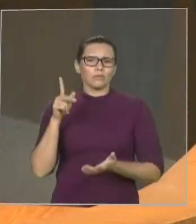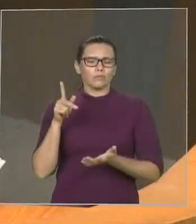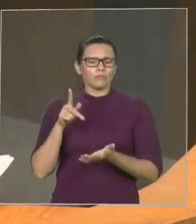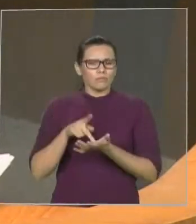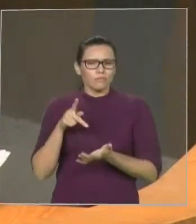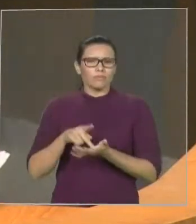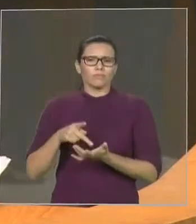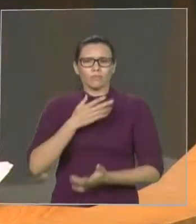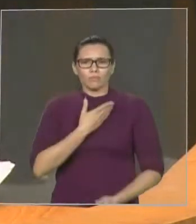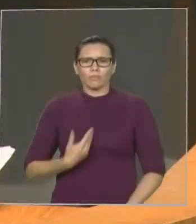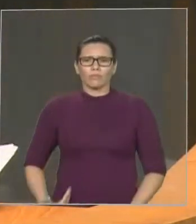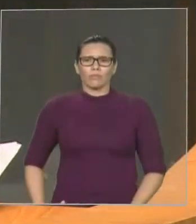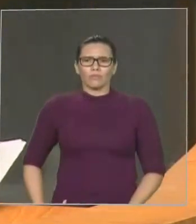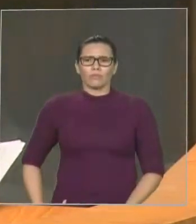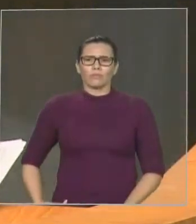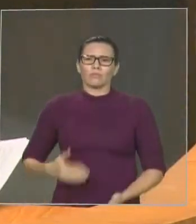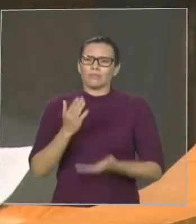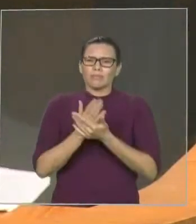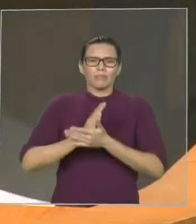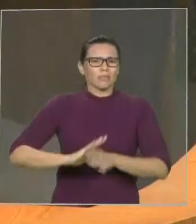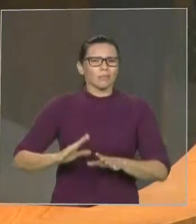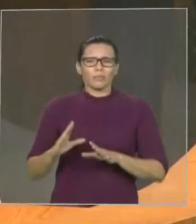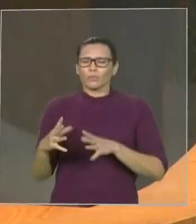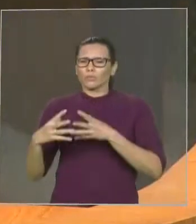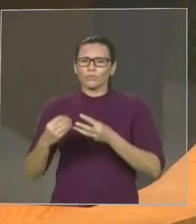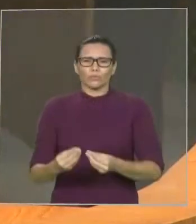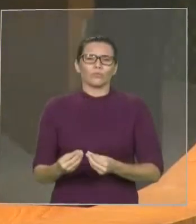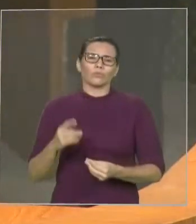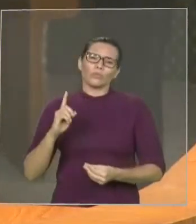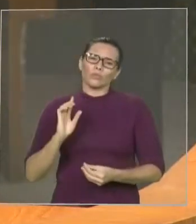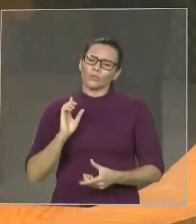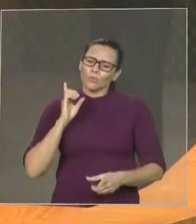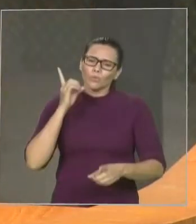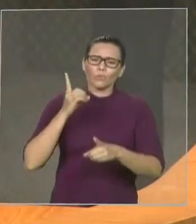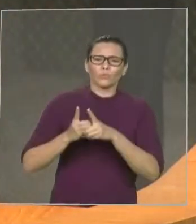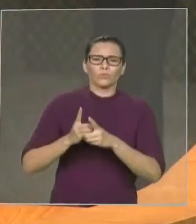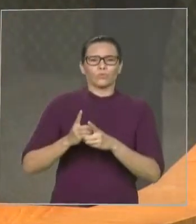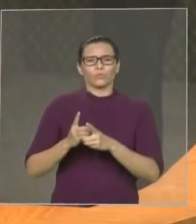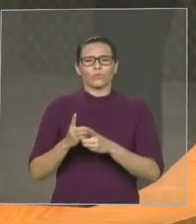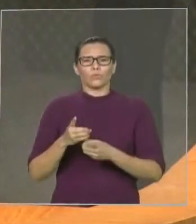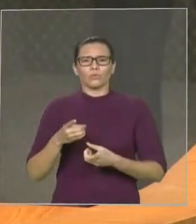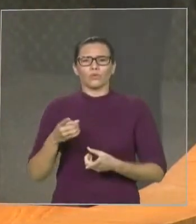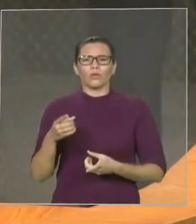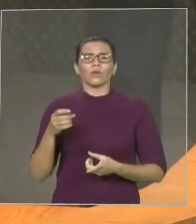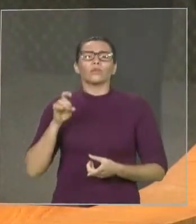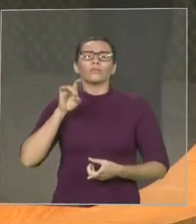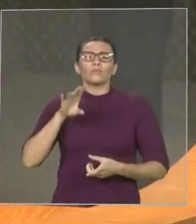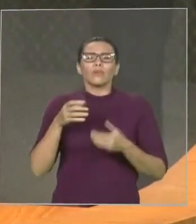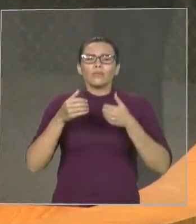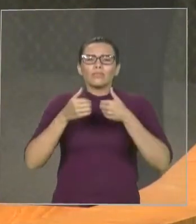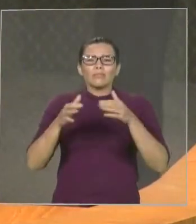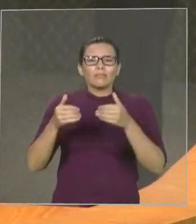que acaba tudo o que encontrou e que só está inaugurando hospitais novos que eles